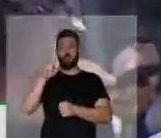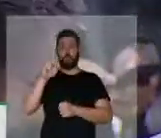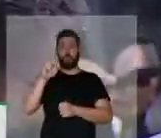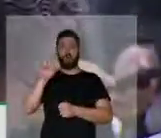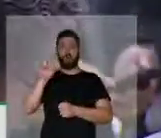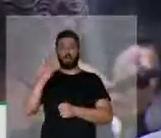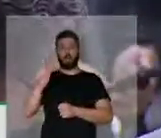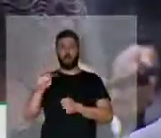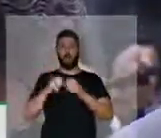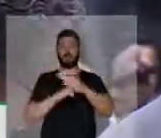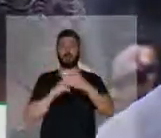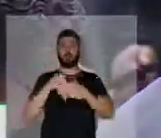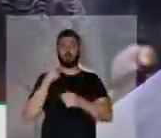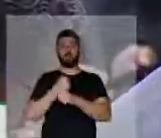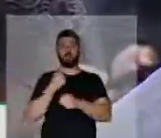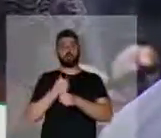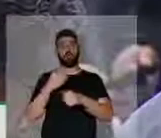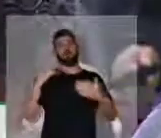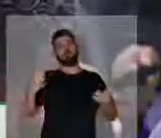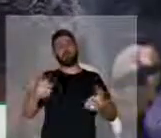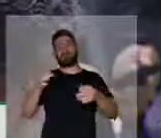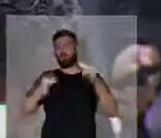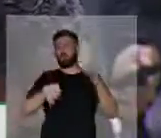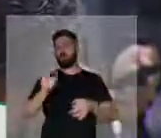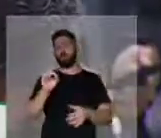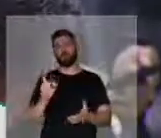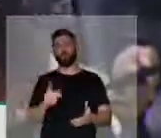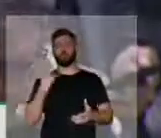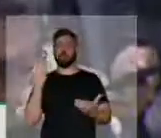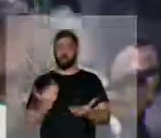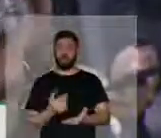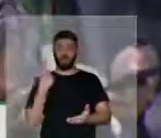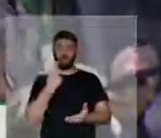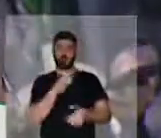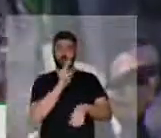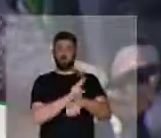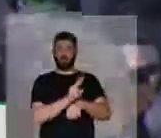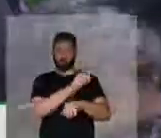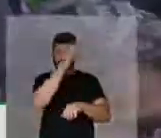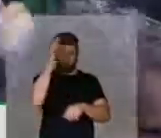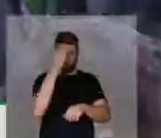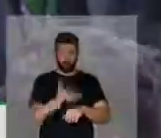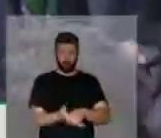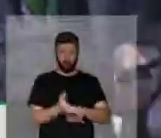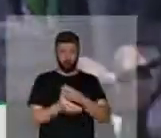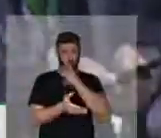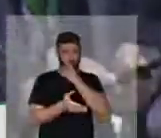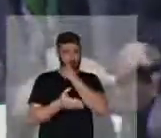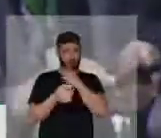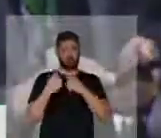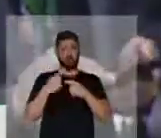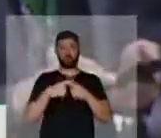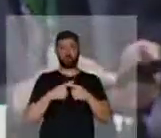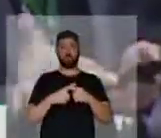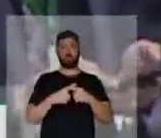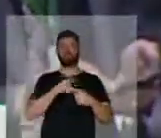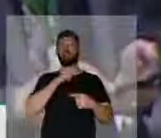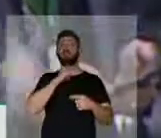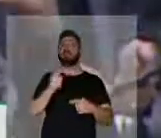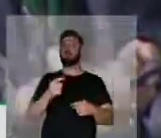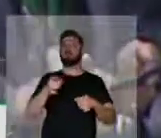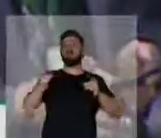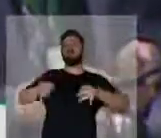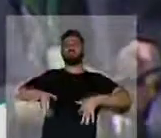empresas de construção civil. Então não é justo que agora nós não protejamos o consumidor, que ninguém deixa de pagar,